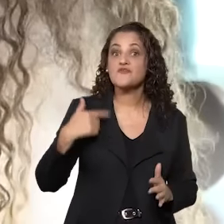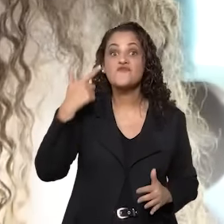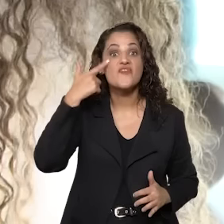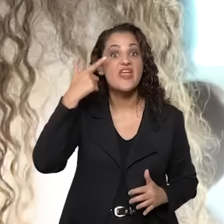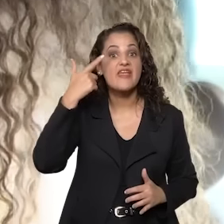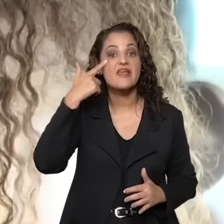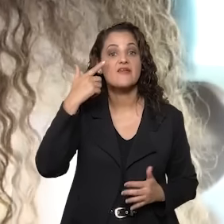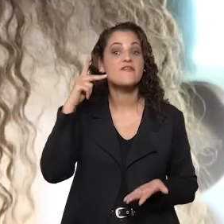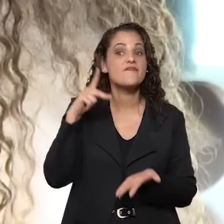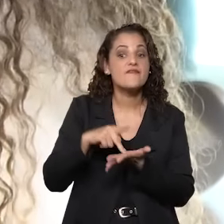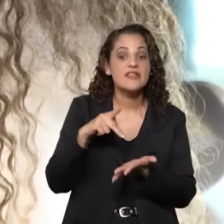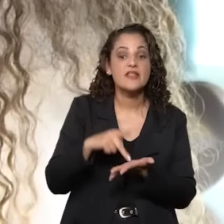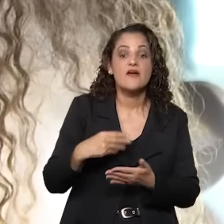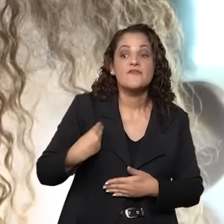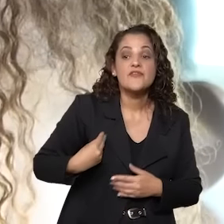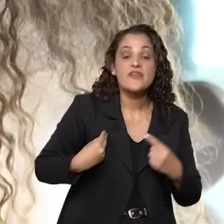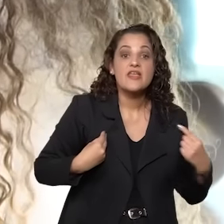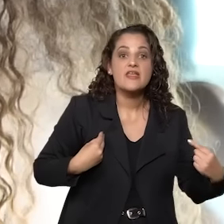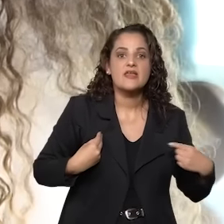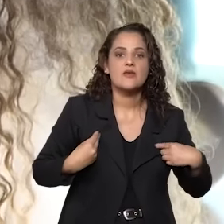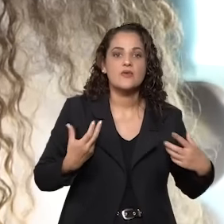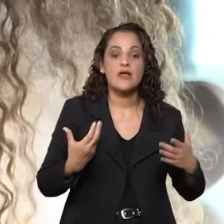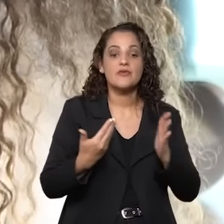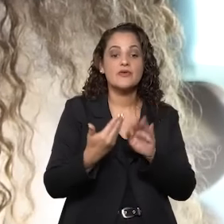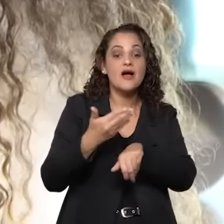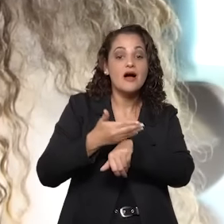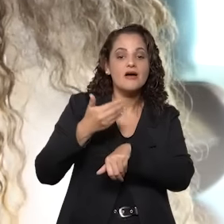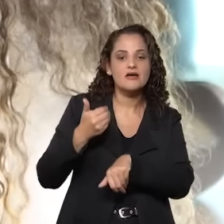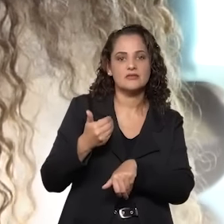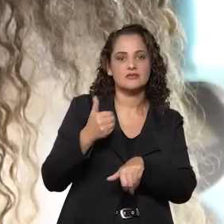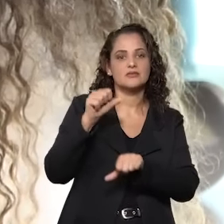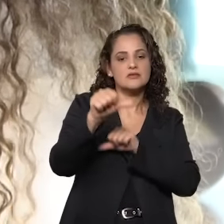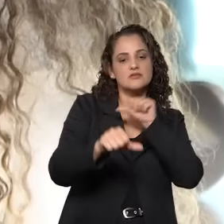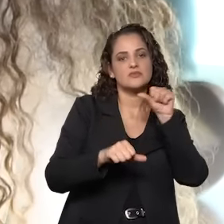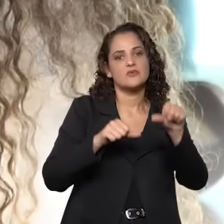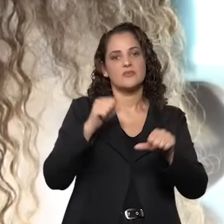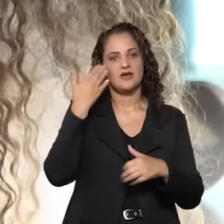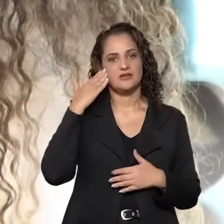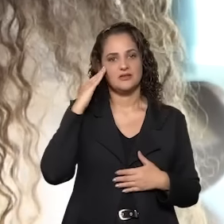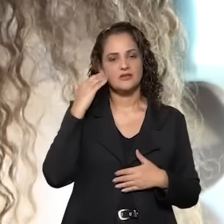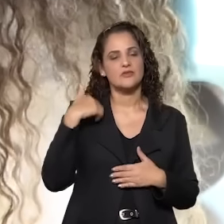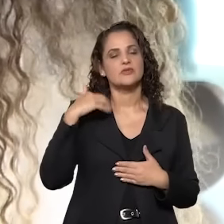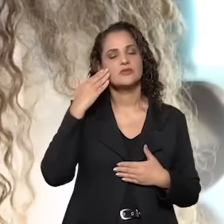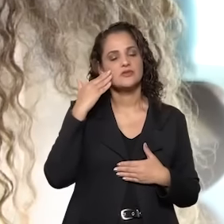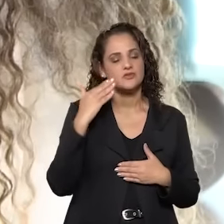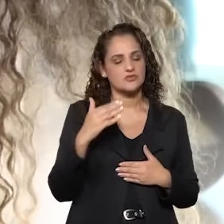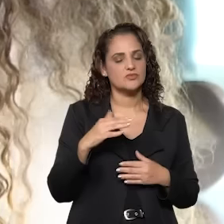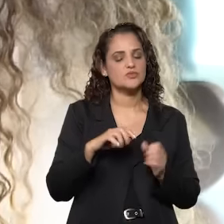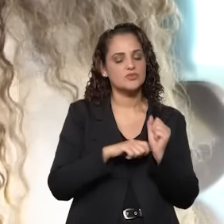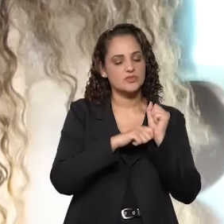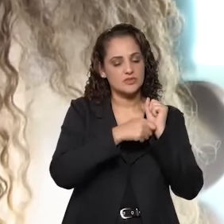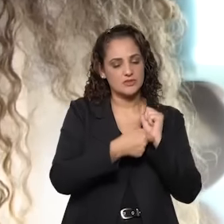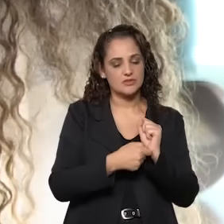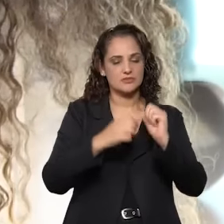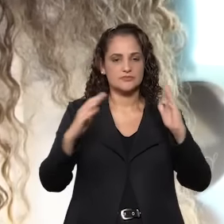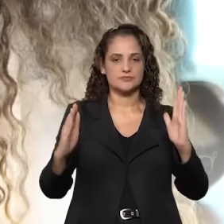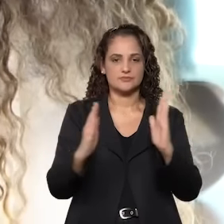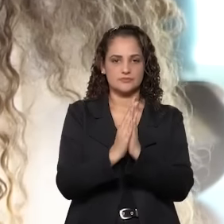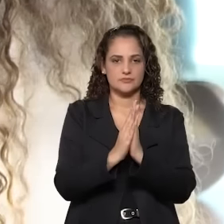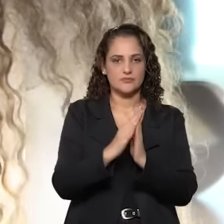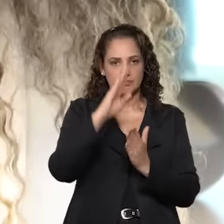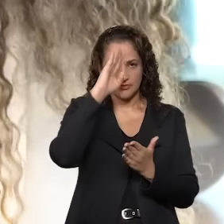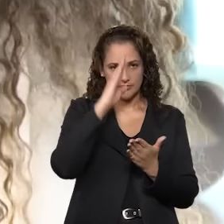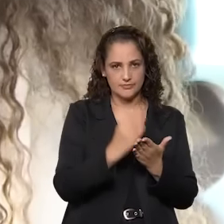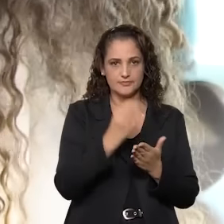movimento então eu tomo a decisão de já que eu já entendi Qual é a fórmula para gerar esse Impacto que eu acredito e que tá sendo bom pra